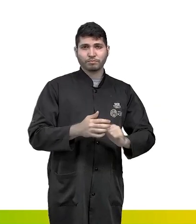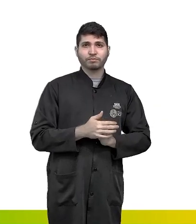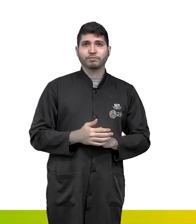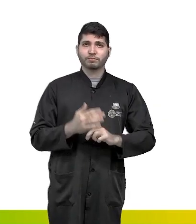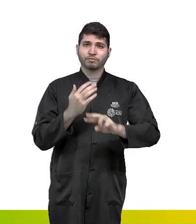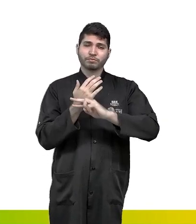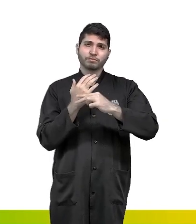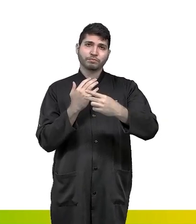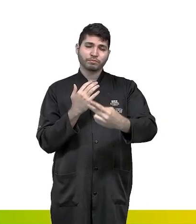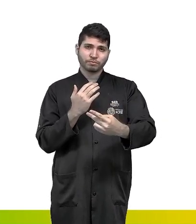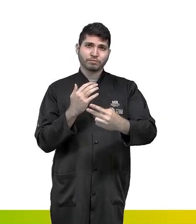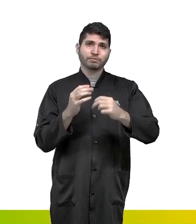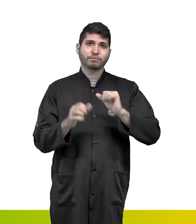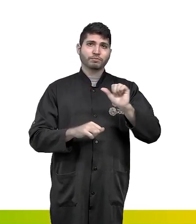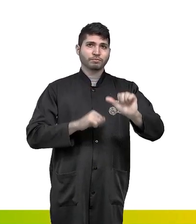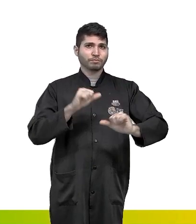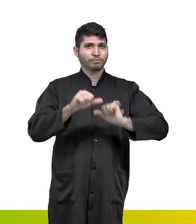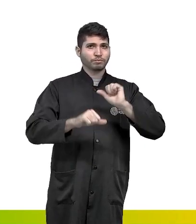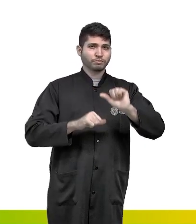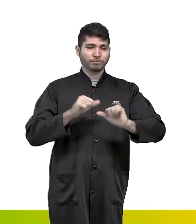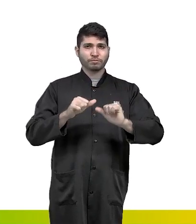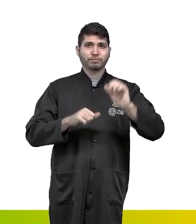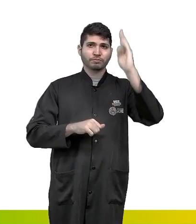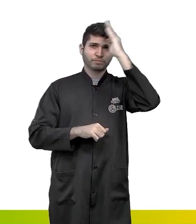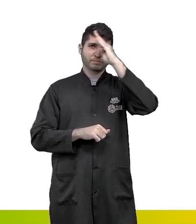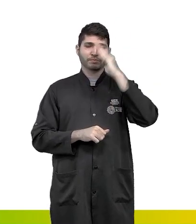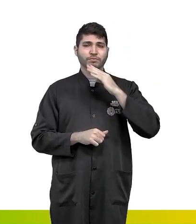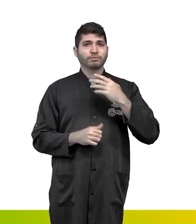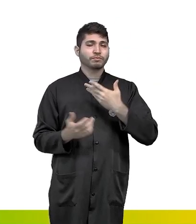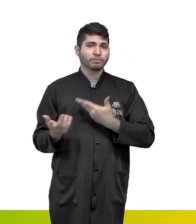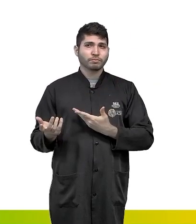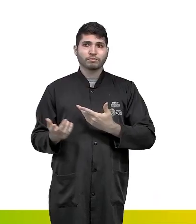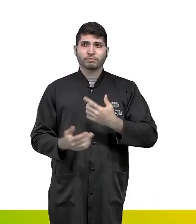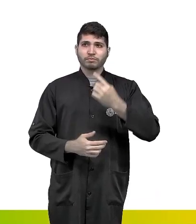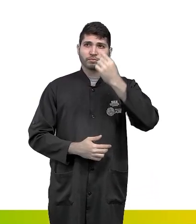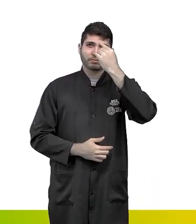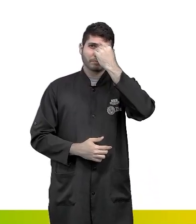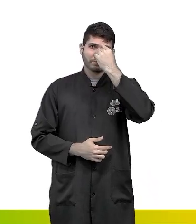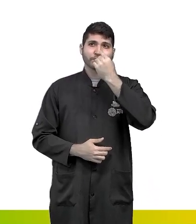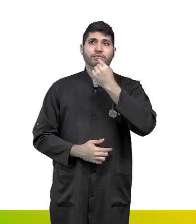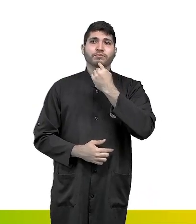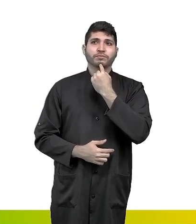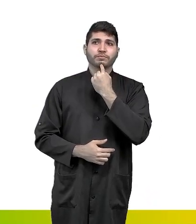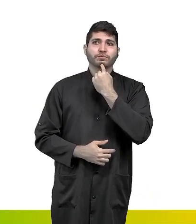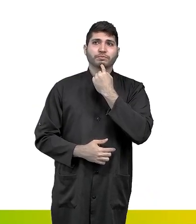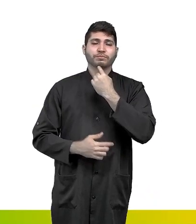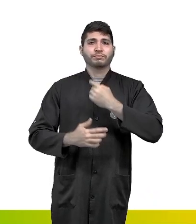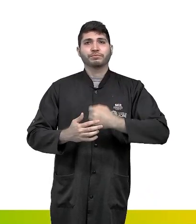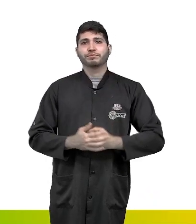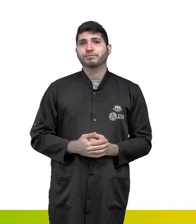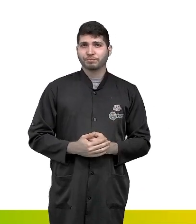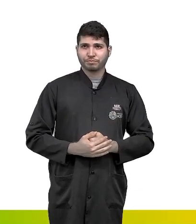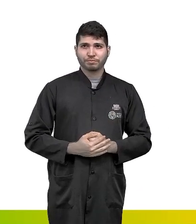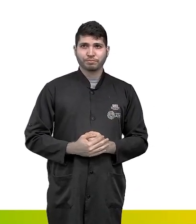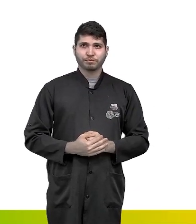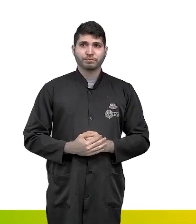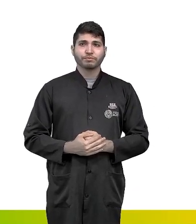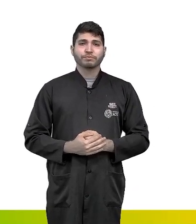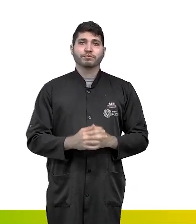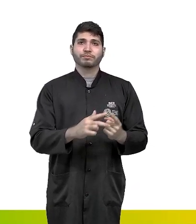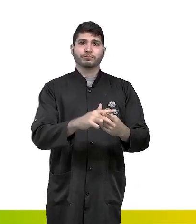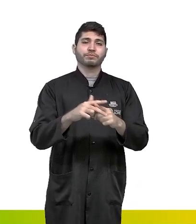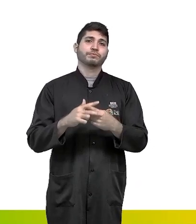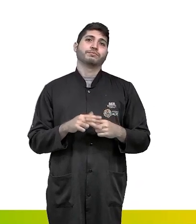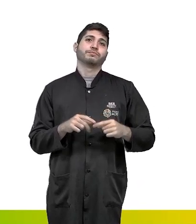estrutura produtiva do Brasil. Olha só, temos uma fotografia aqui com a mecanização no campo. Nós temos